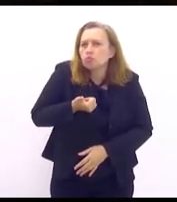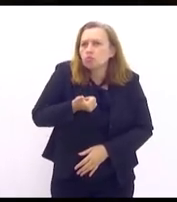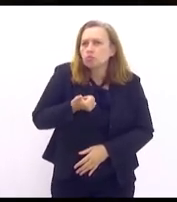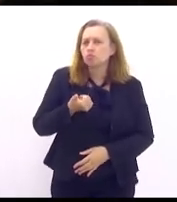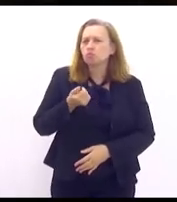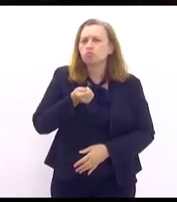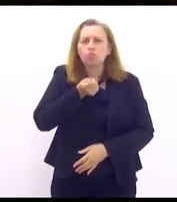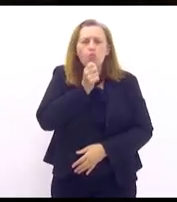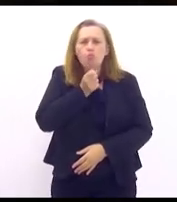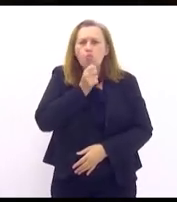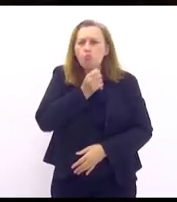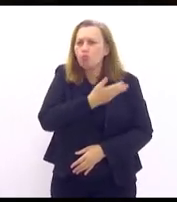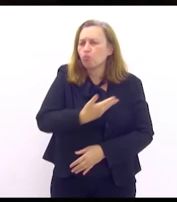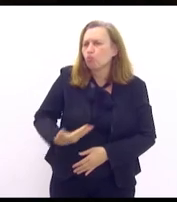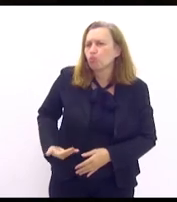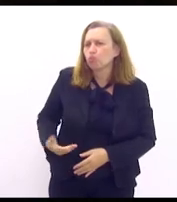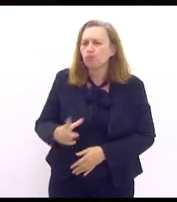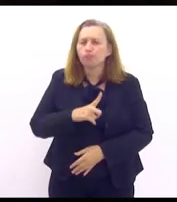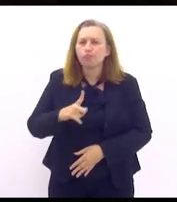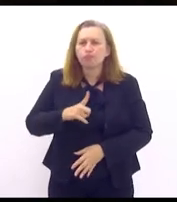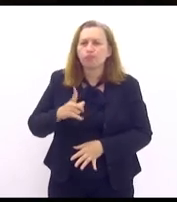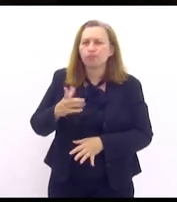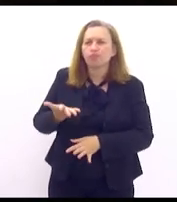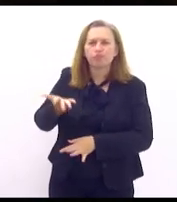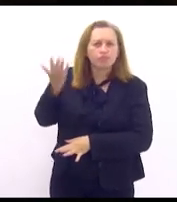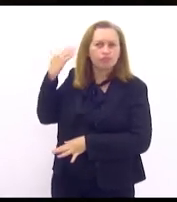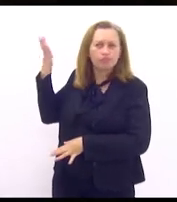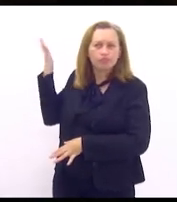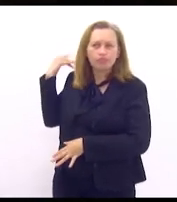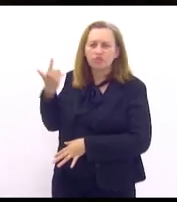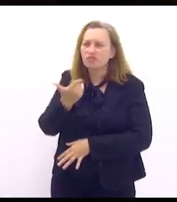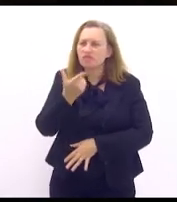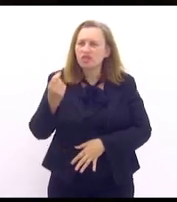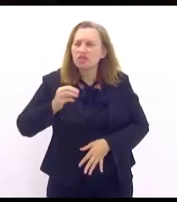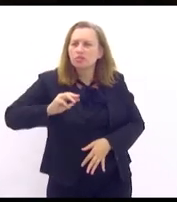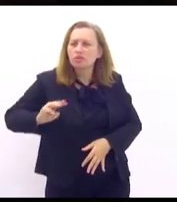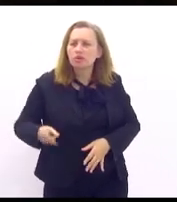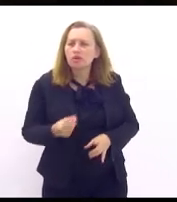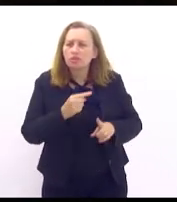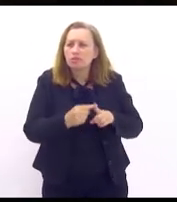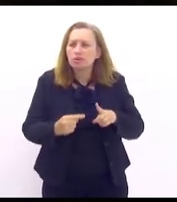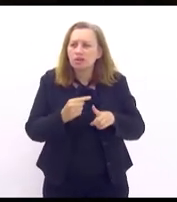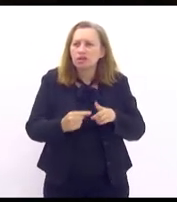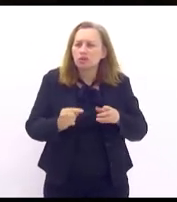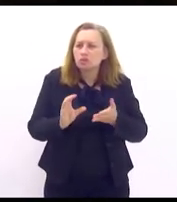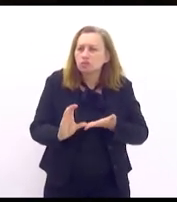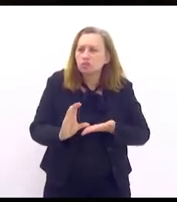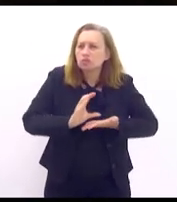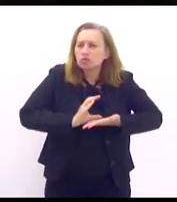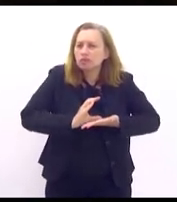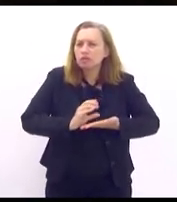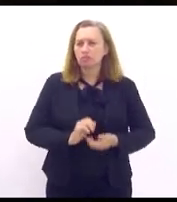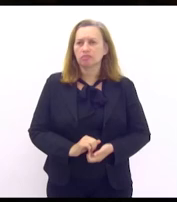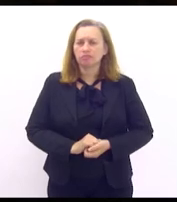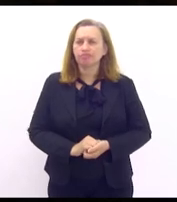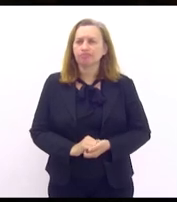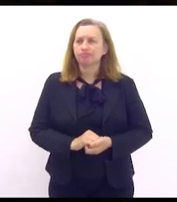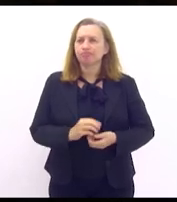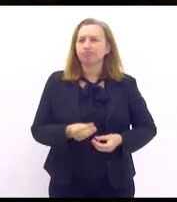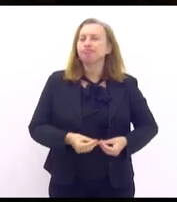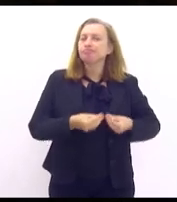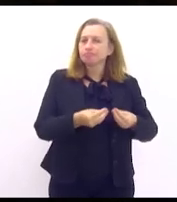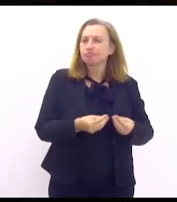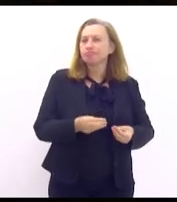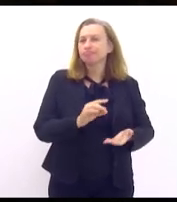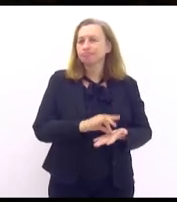recursos de forma extraordinária, assim, 20 bilhões, um quinto do orçamento praticamente, dado, na